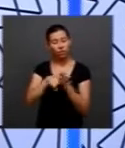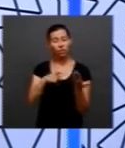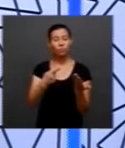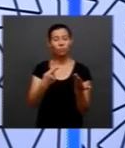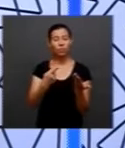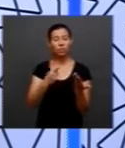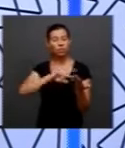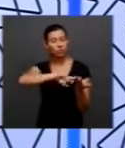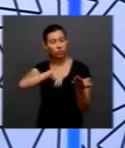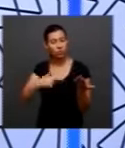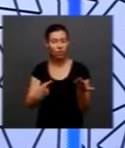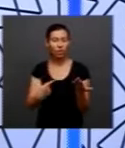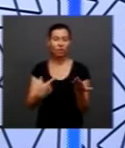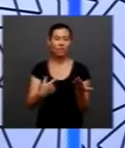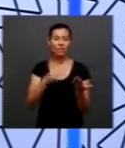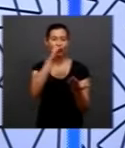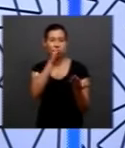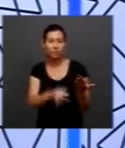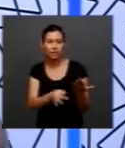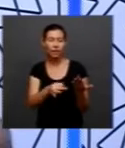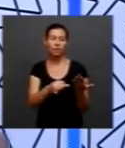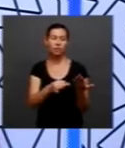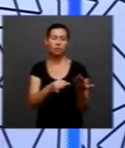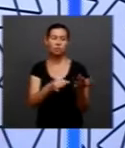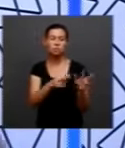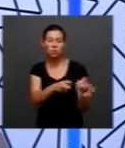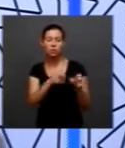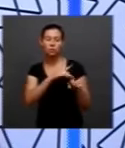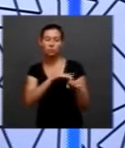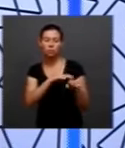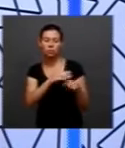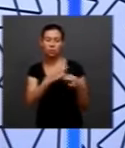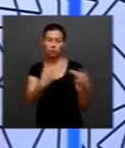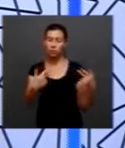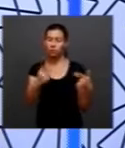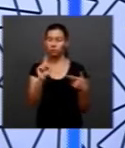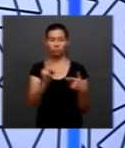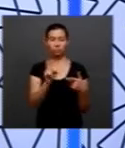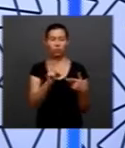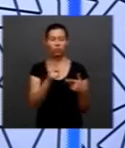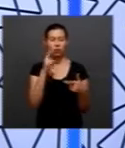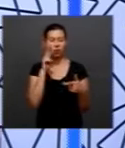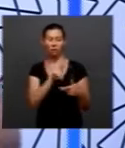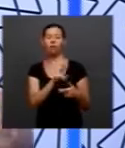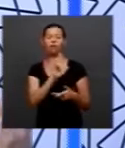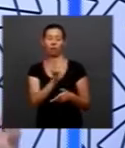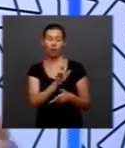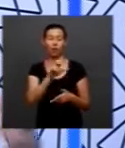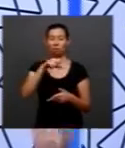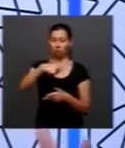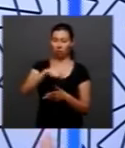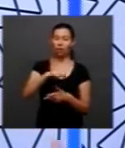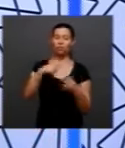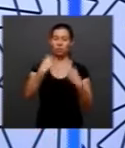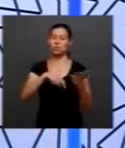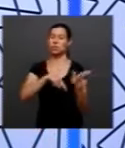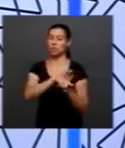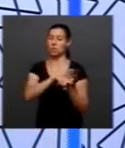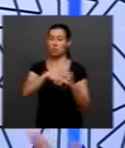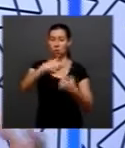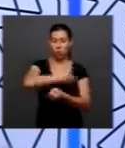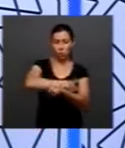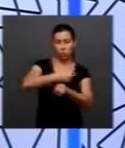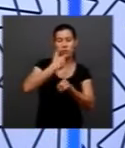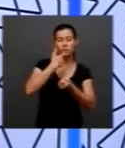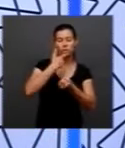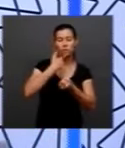justificativa clínica para isso. Então, por mais que esse estigma não esteja tão evidente como ocorreu na década de